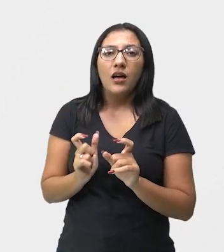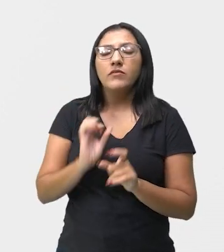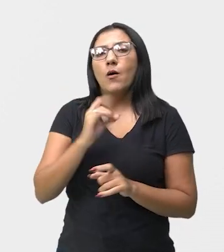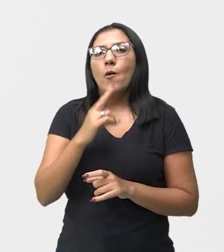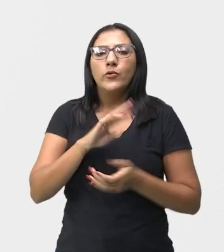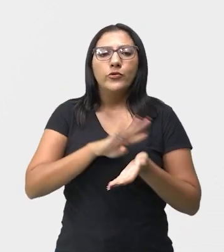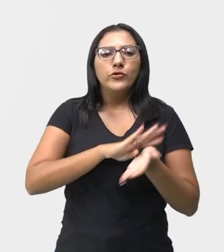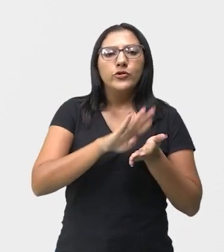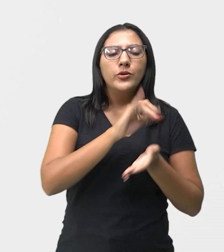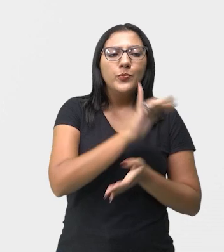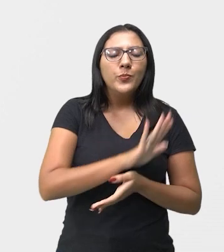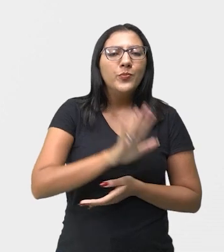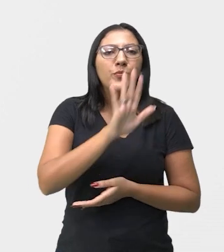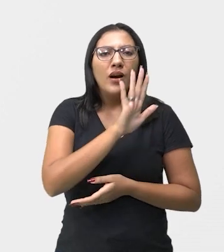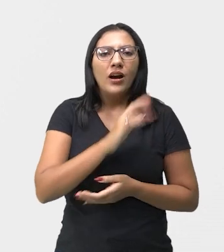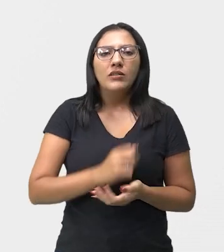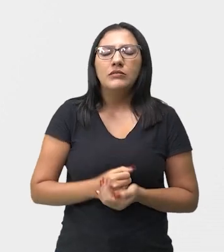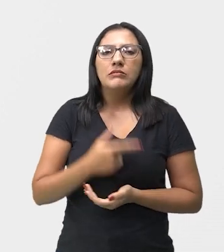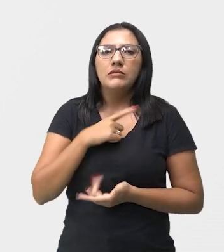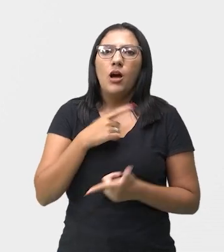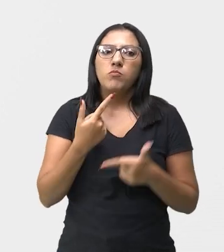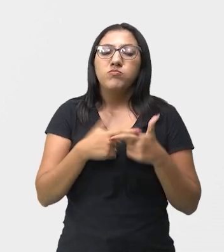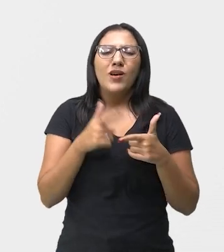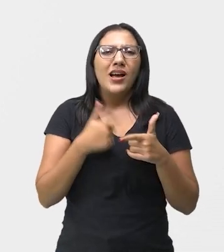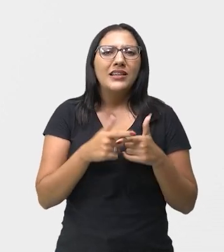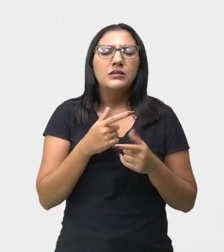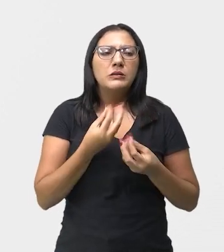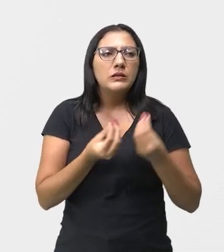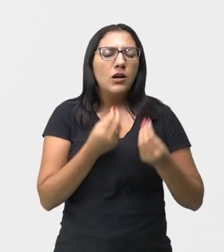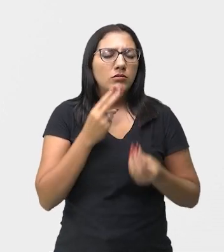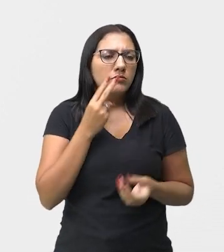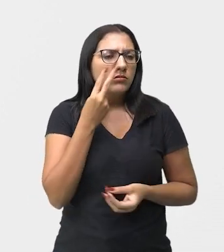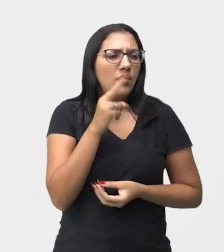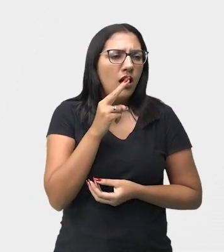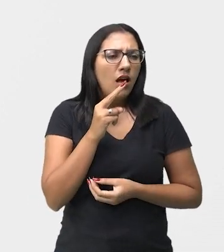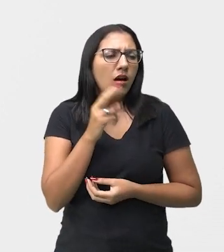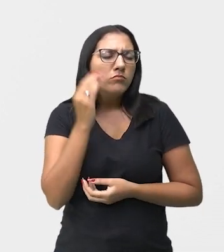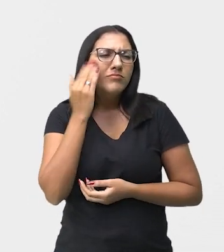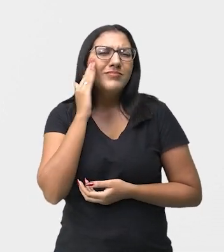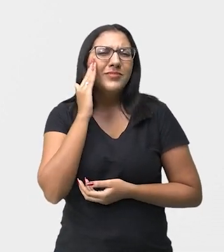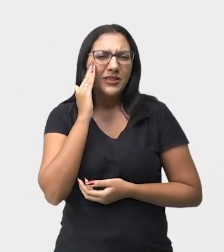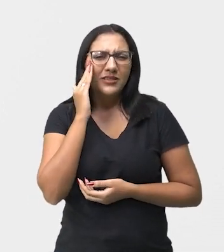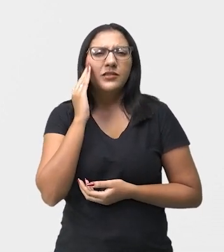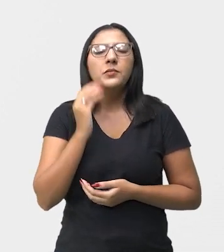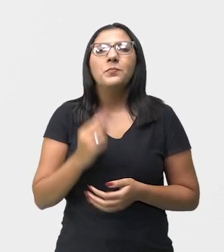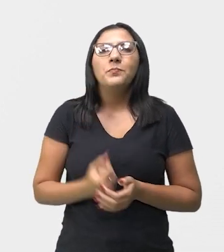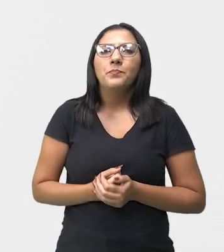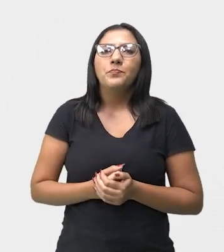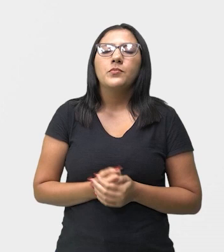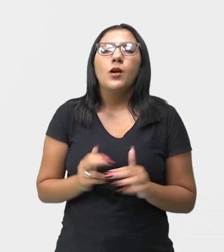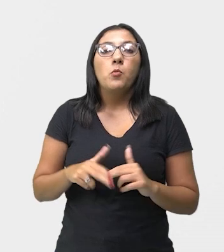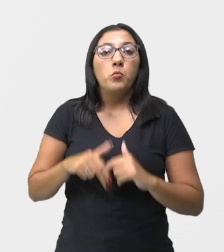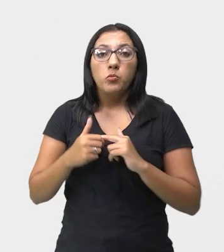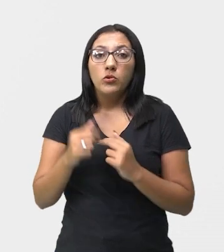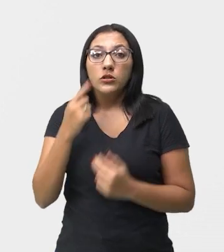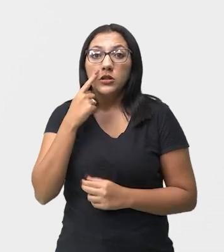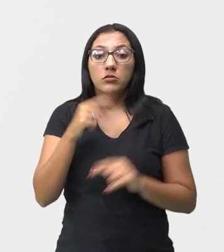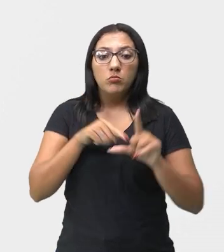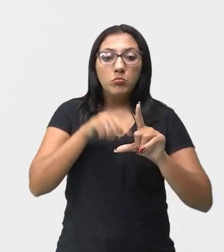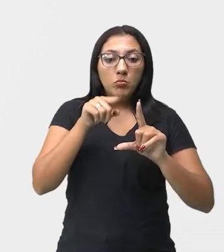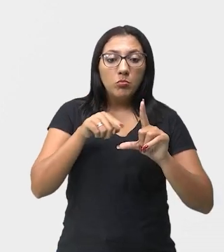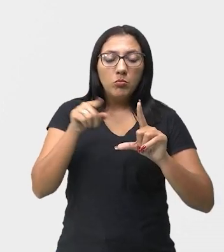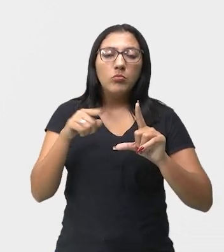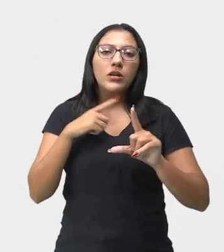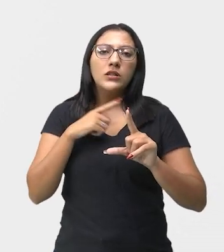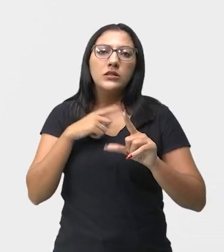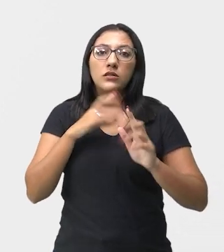verbal, isso vai prejudicar a compreensão e assim por diante. Então, por isso que nós chamamos os gráficos